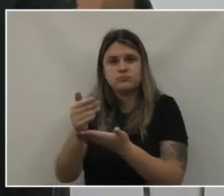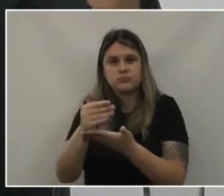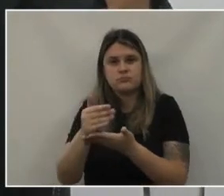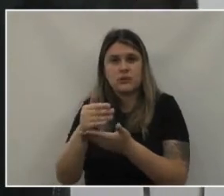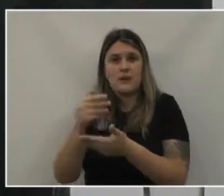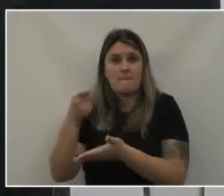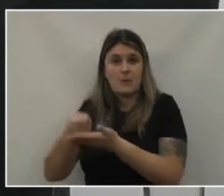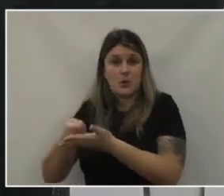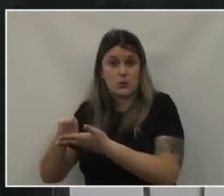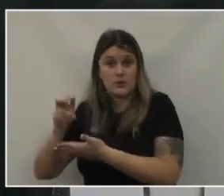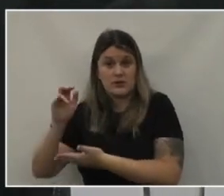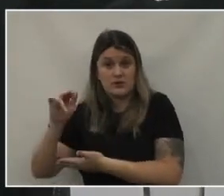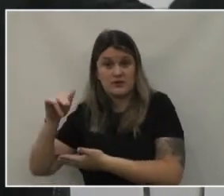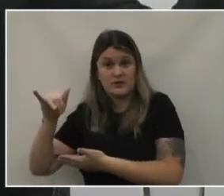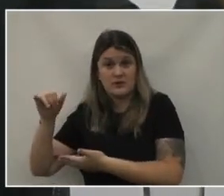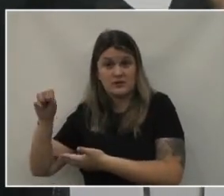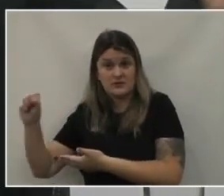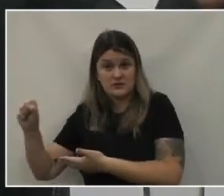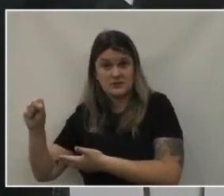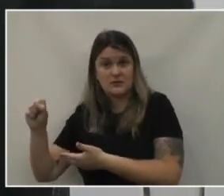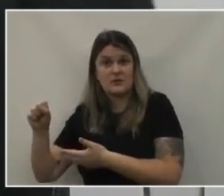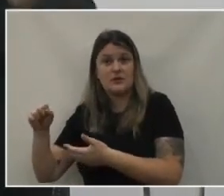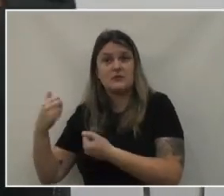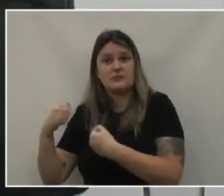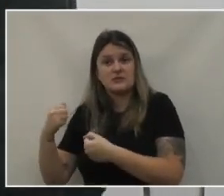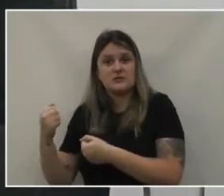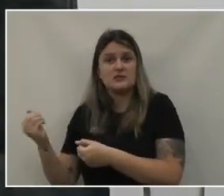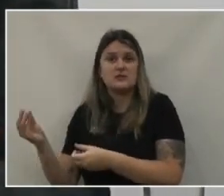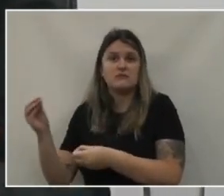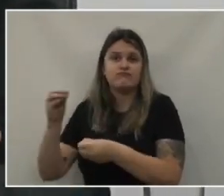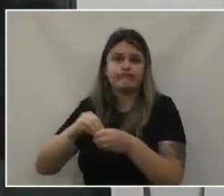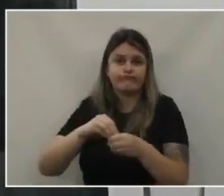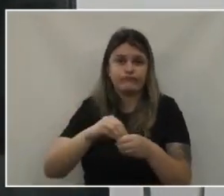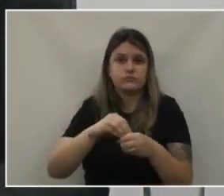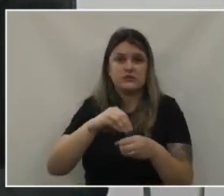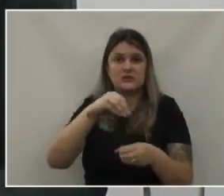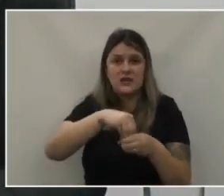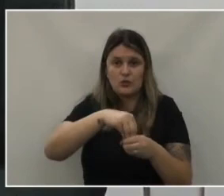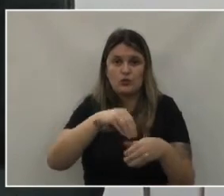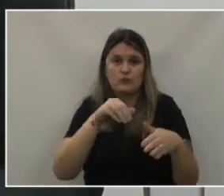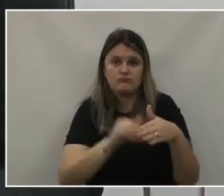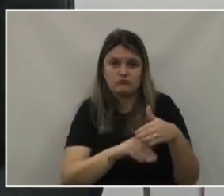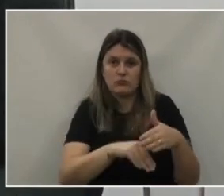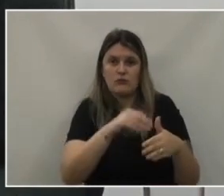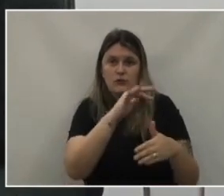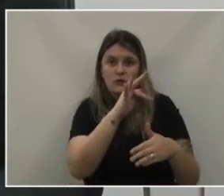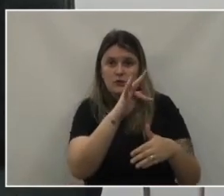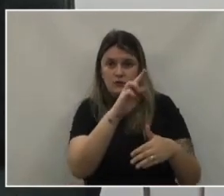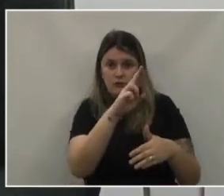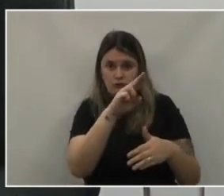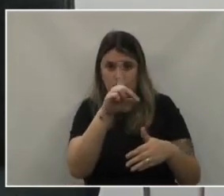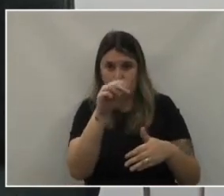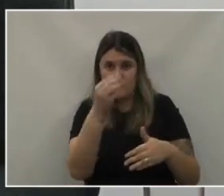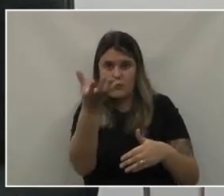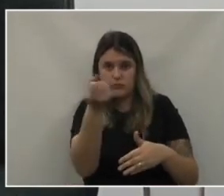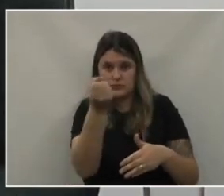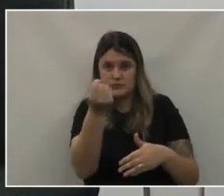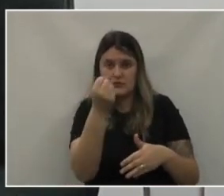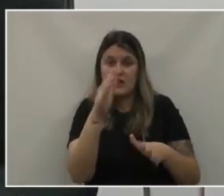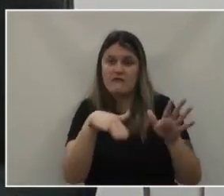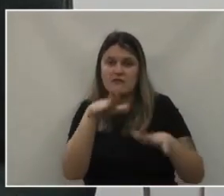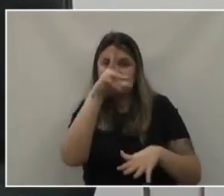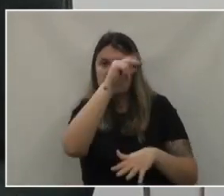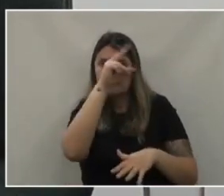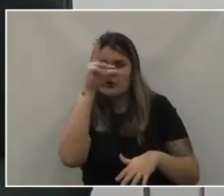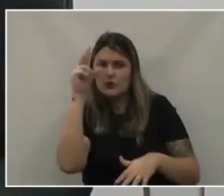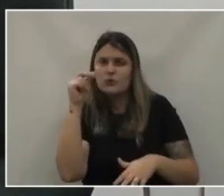ao INSS tem que ser buscado e trazido para o fundo. E o fundo, nem a prefeitura, tem pessoas